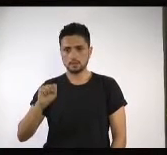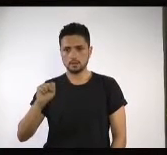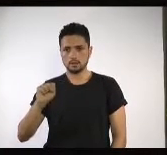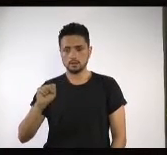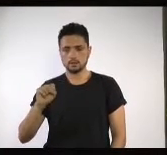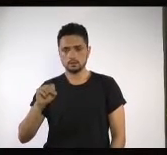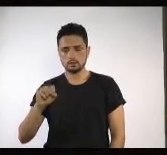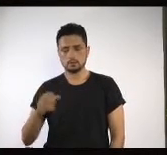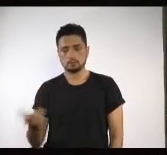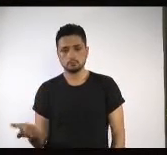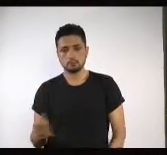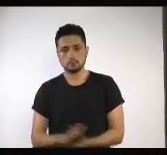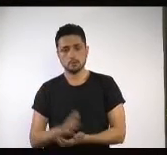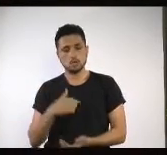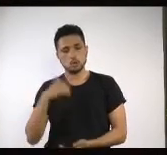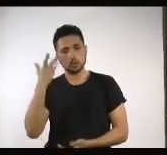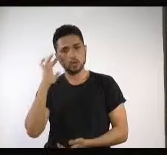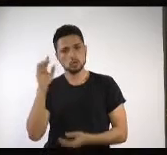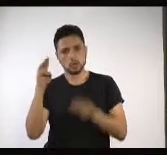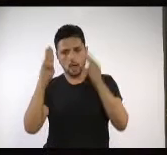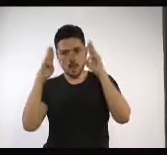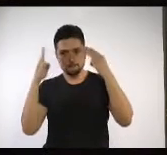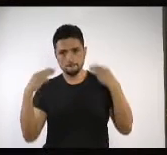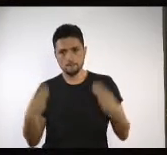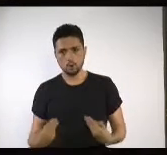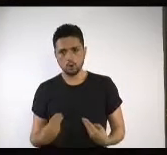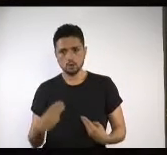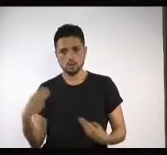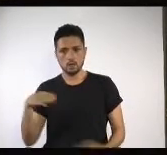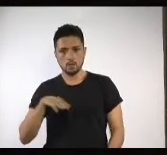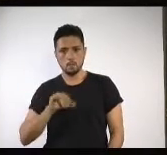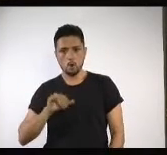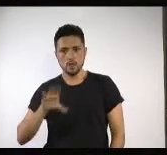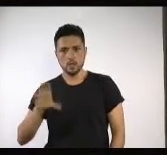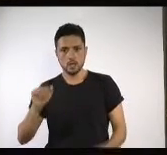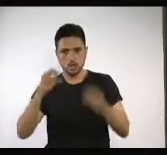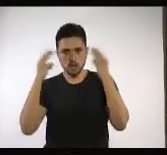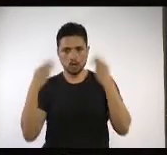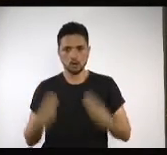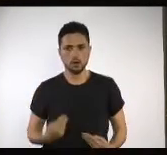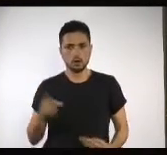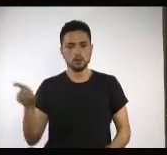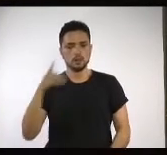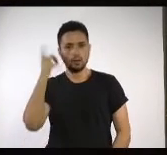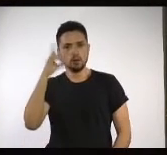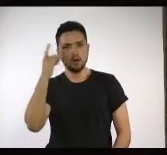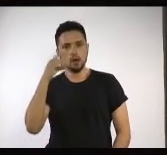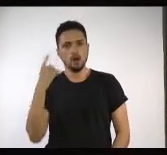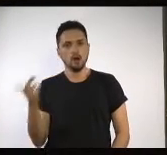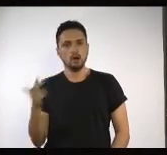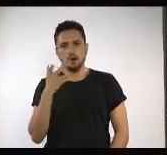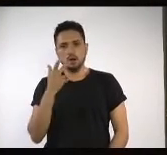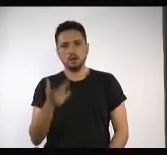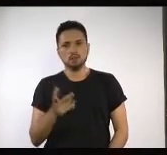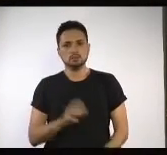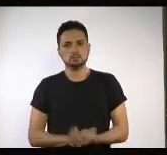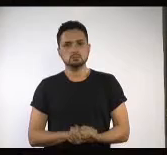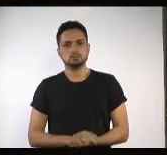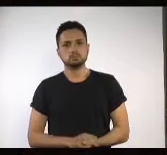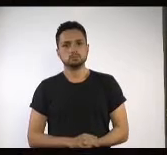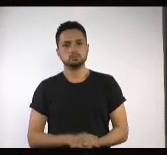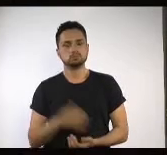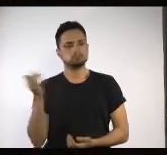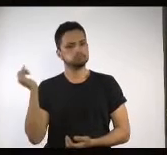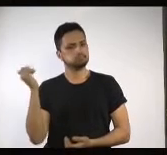E acho que a Mônica, e eu quero tirar proveito, no melhor sentido da expressão, da colaboração, da contribuição